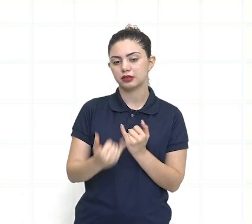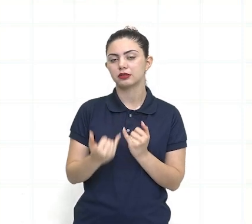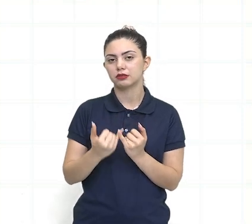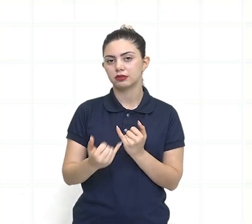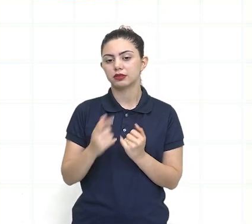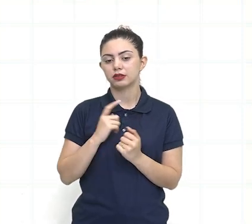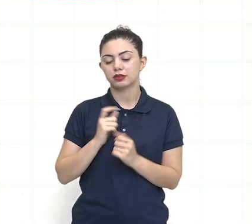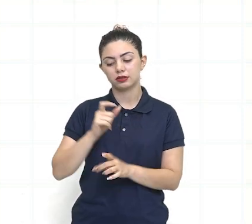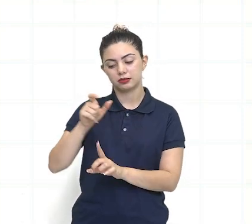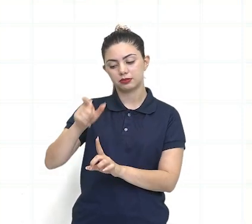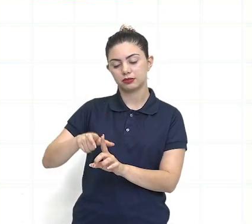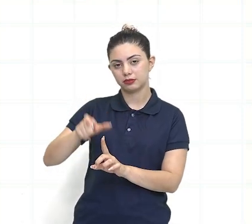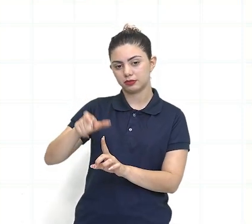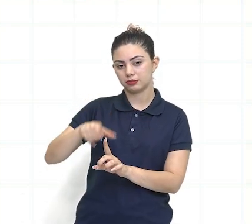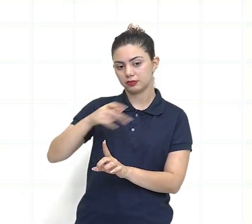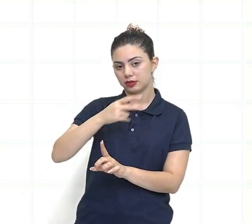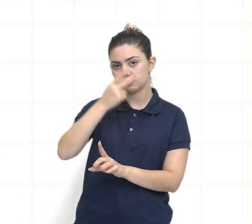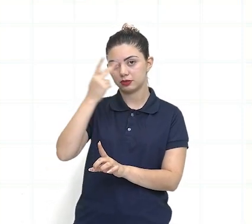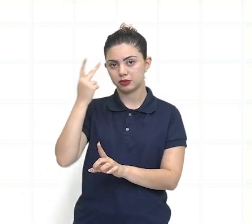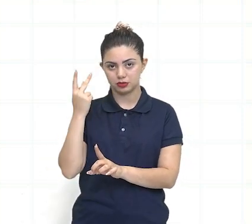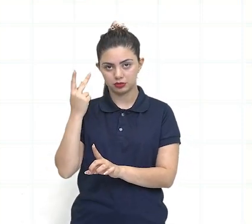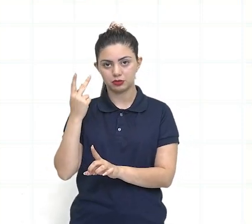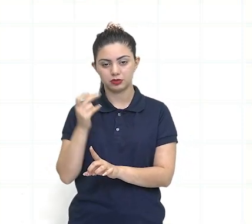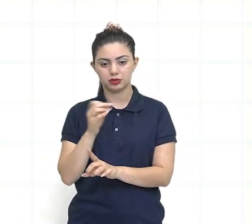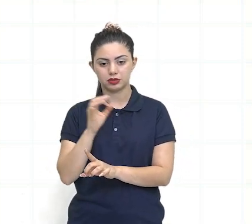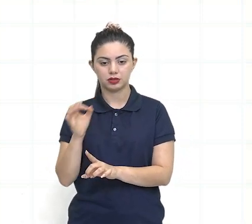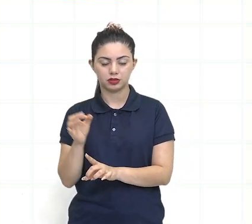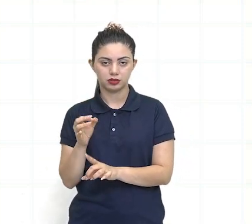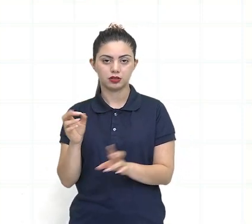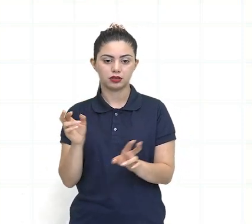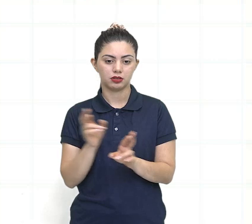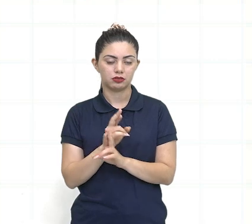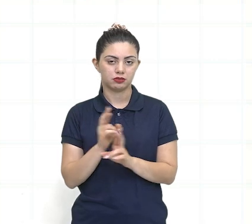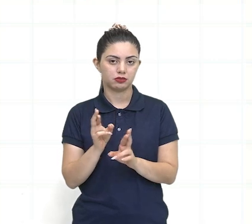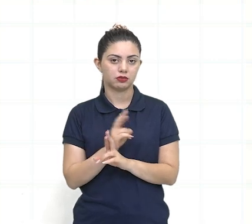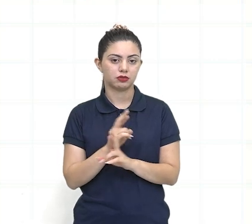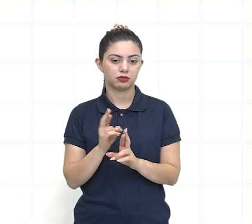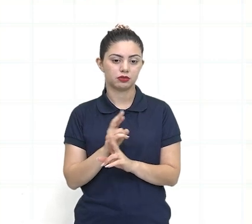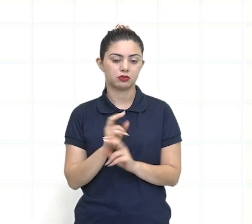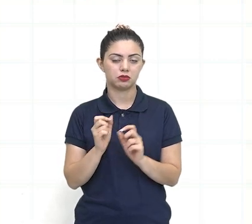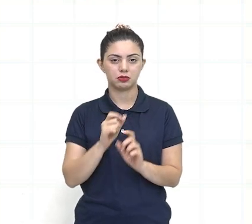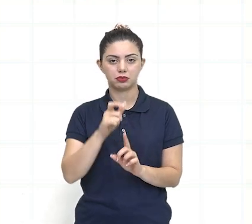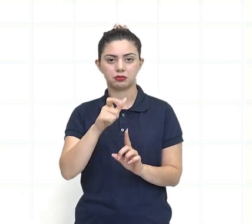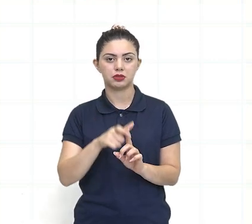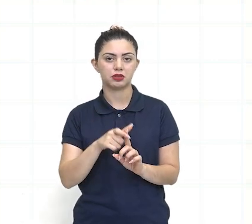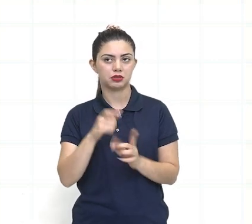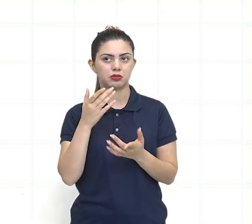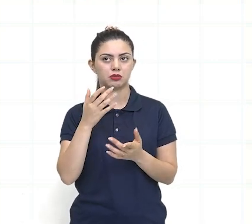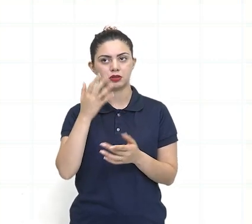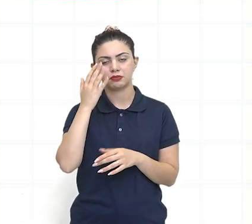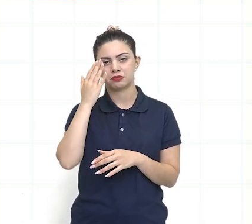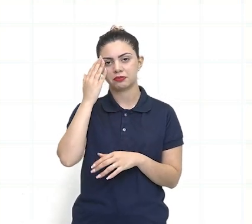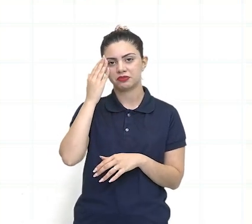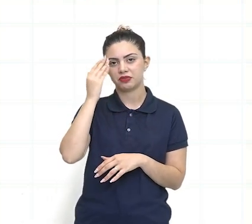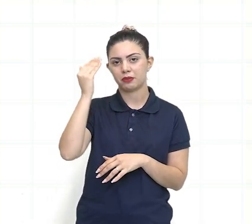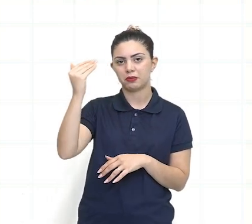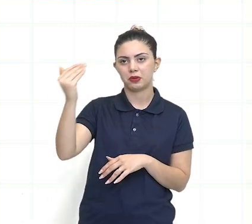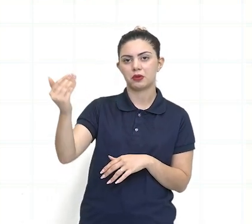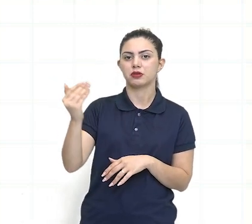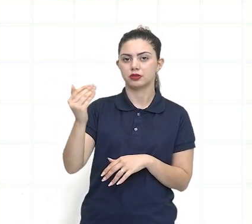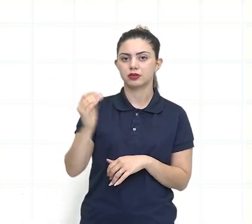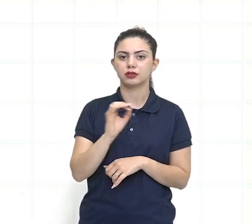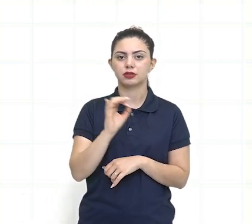entre esse alguém que é comum com alguém especial, muito célebre, muito